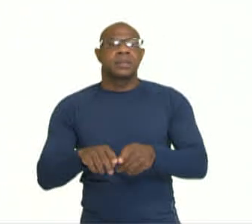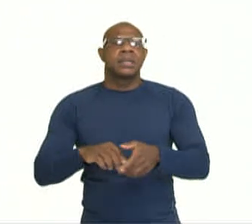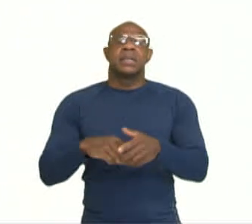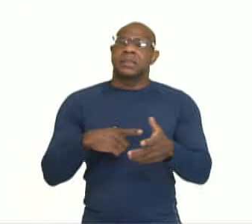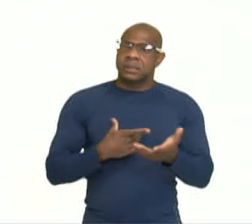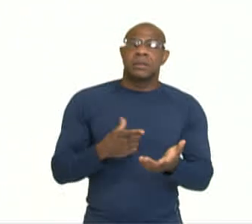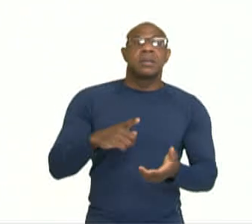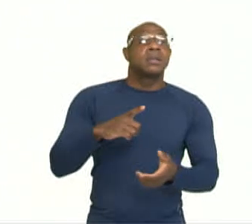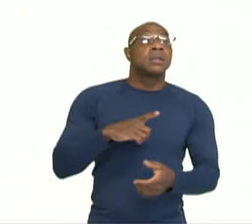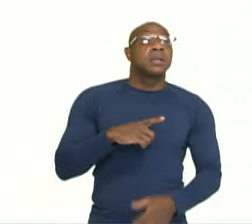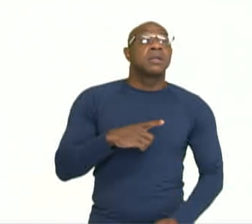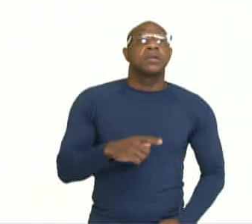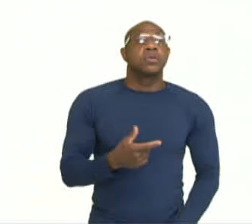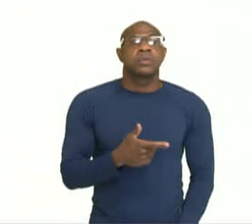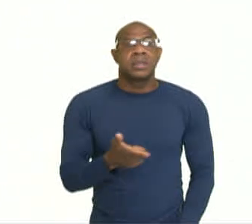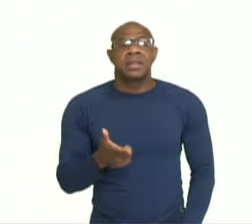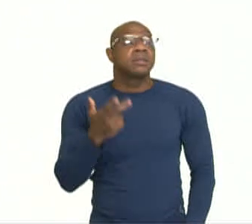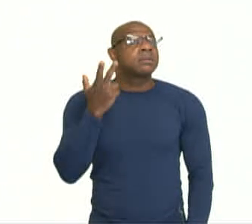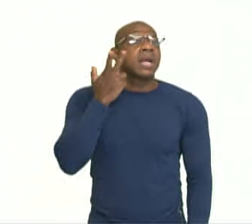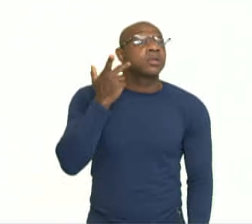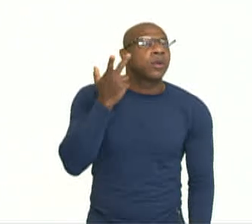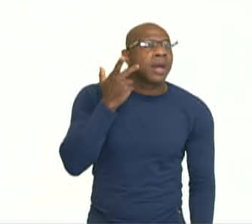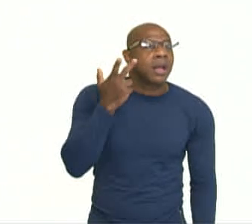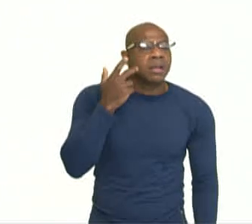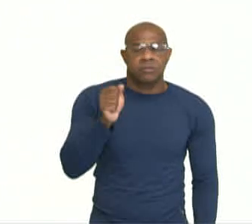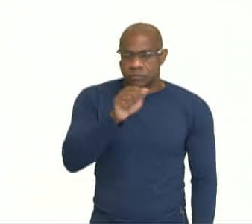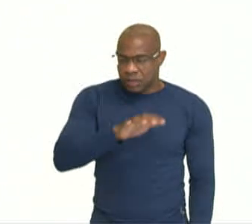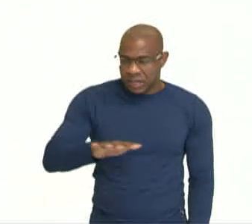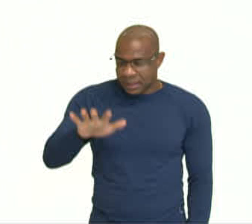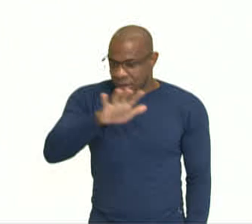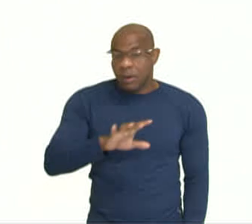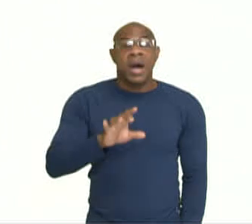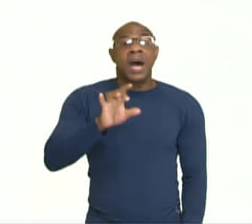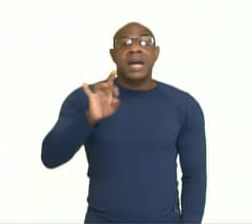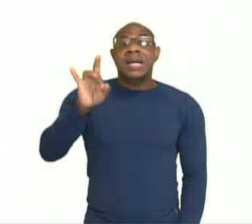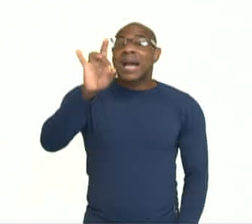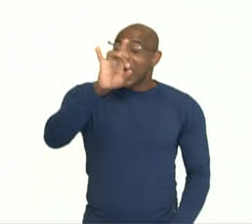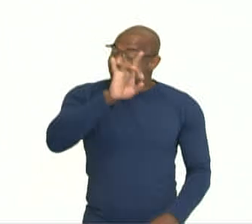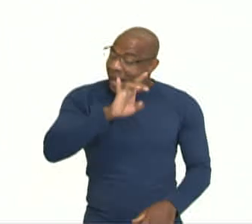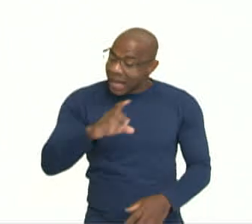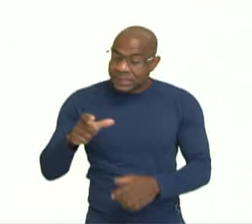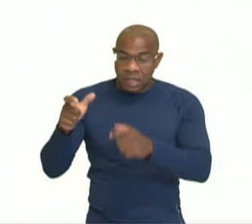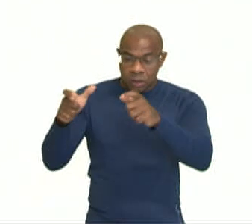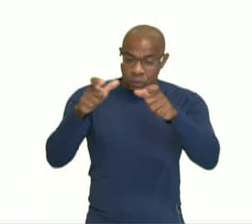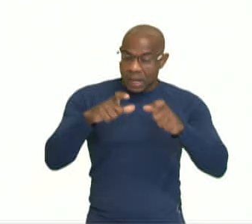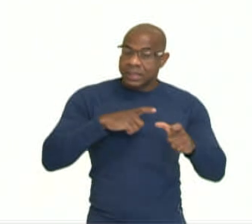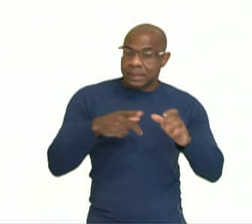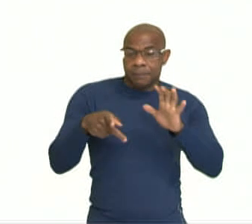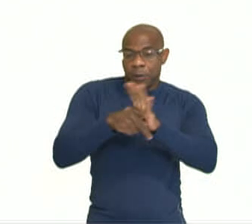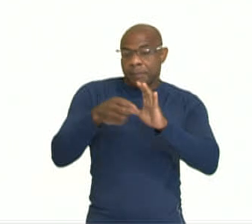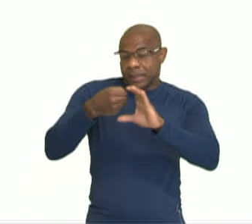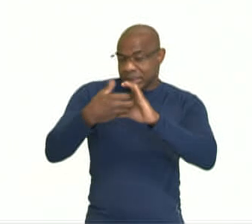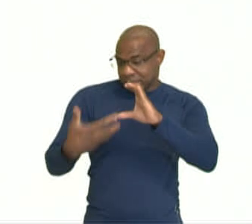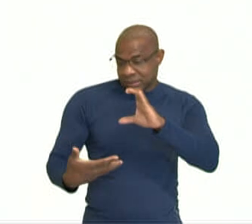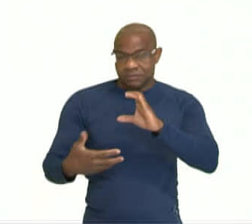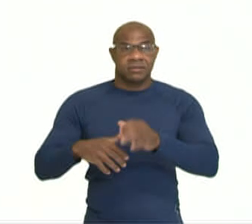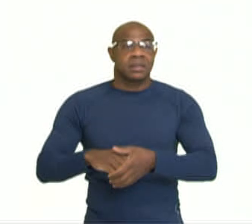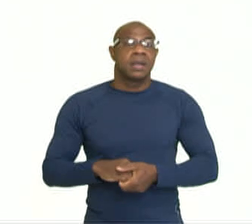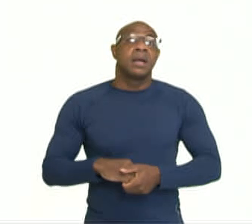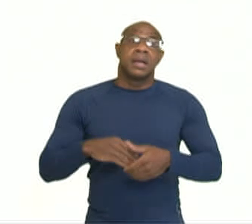Não existe naturalidade geral, cada lugar tem a sua característica. Para